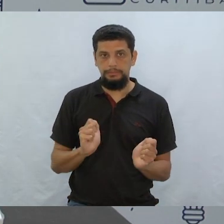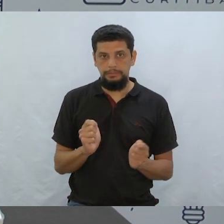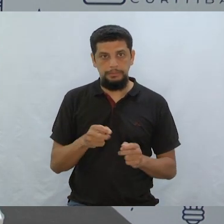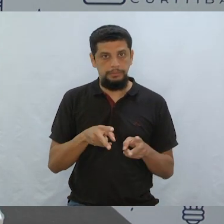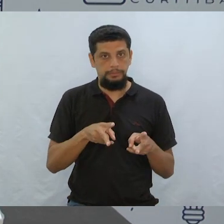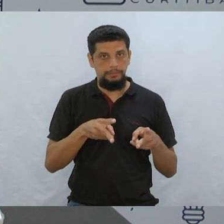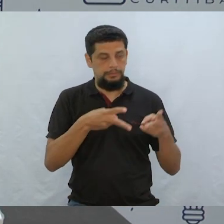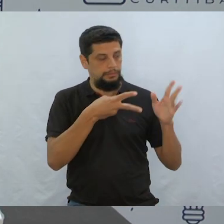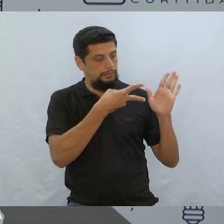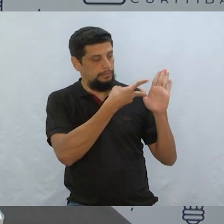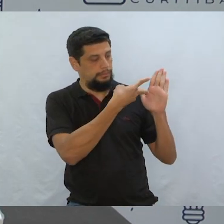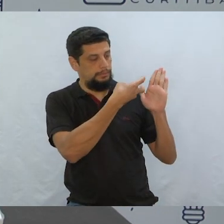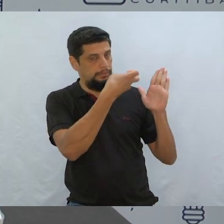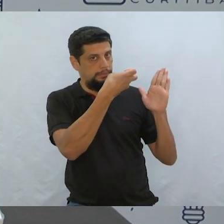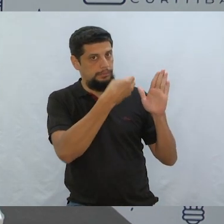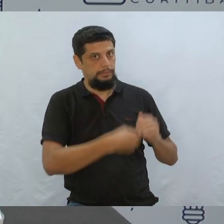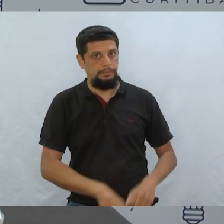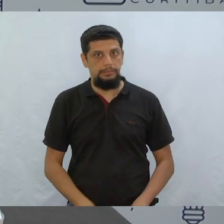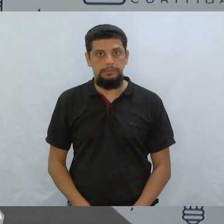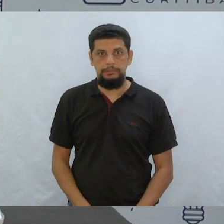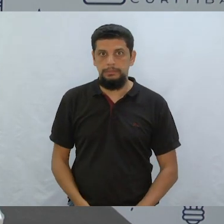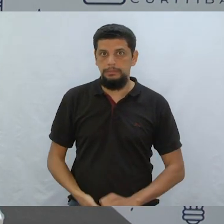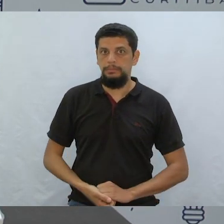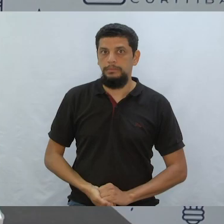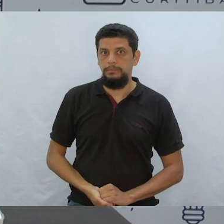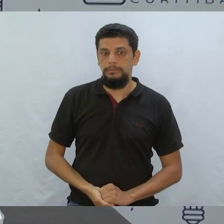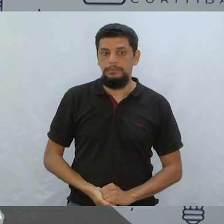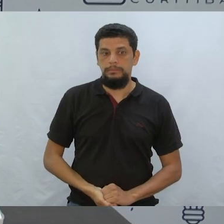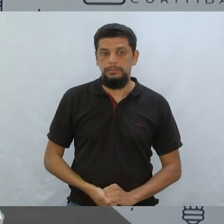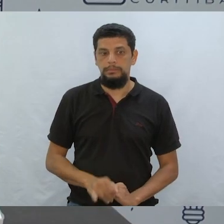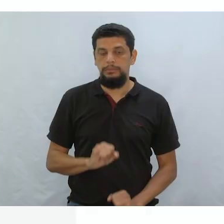capacidade. Observem lá na tela.